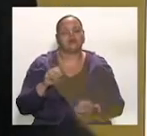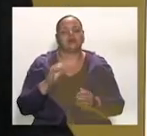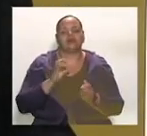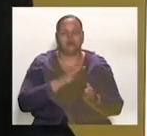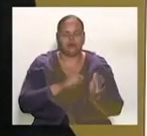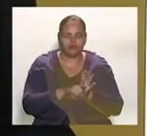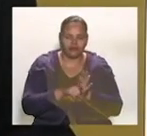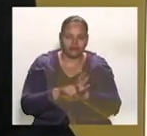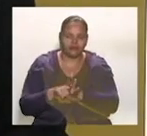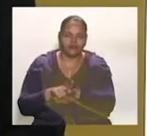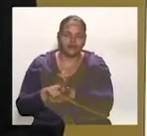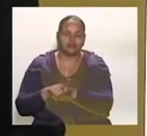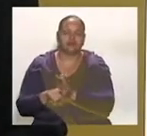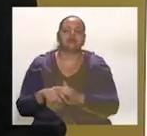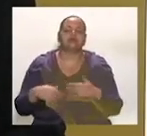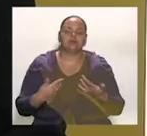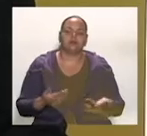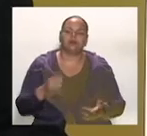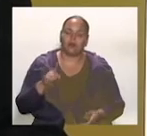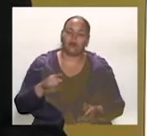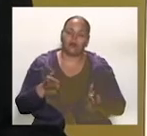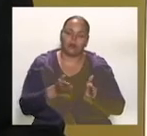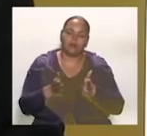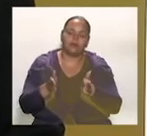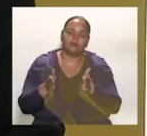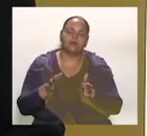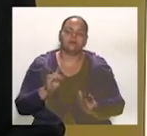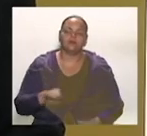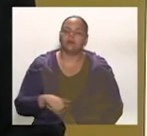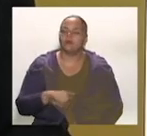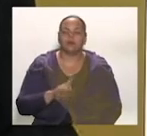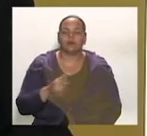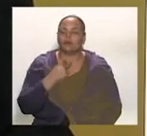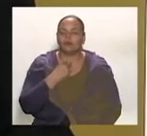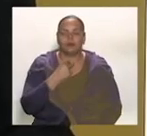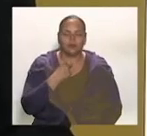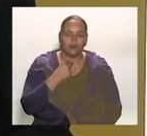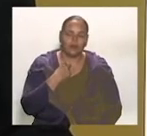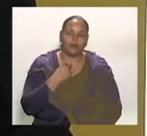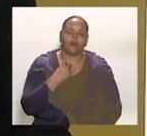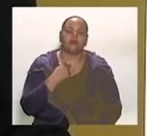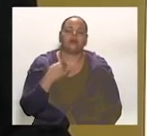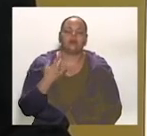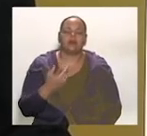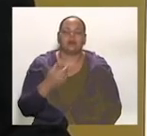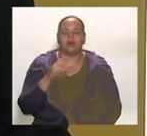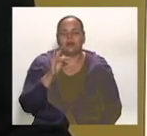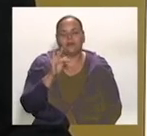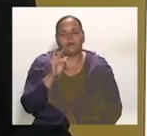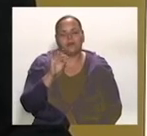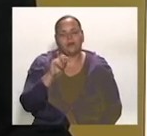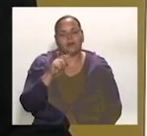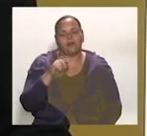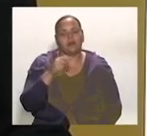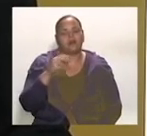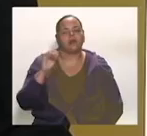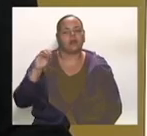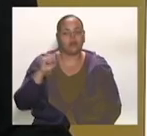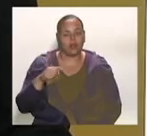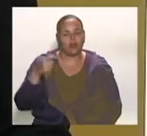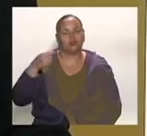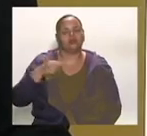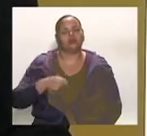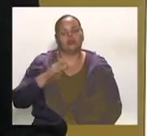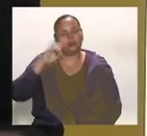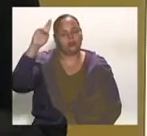sobreponha a todas as federações no que concerne a fiscalização, a normatização. Esse é o caminho, né?